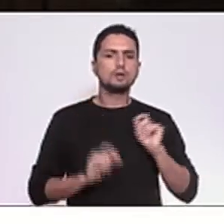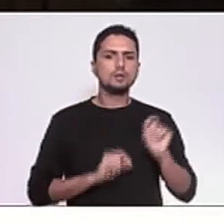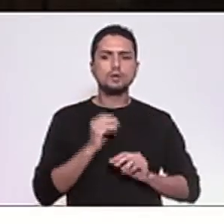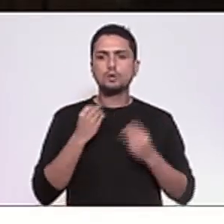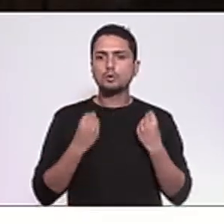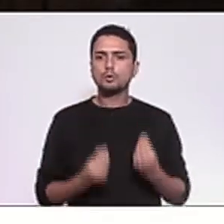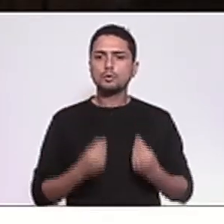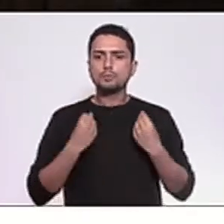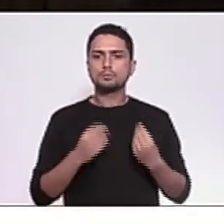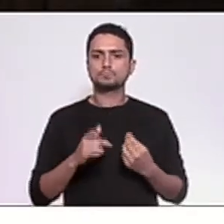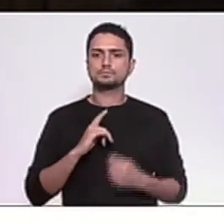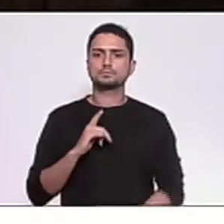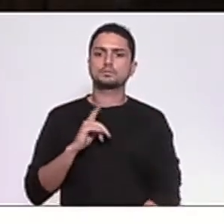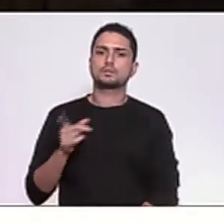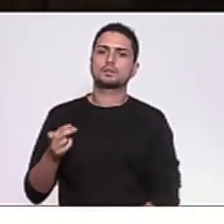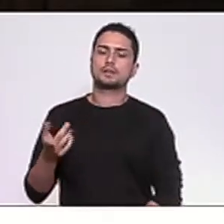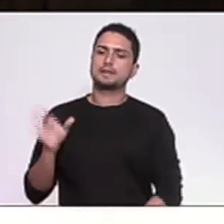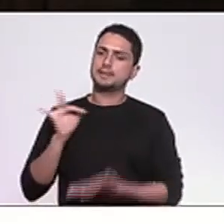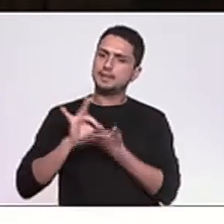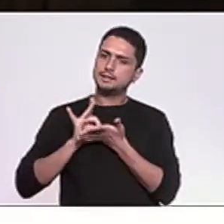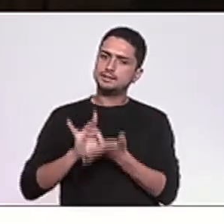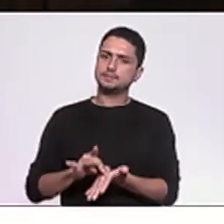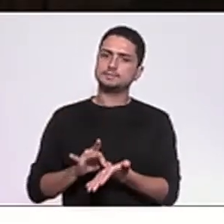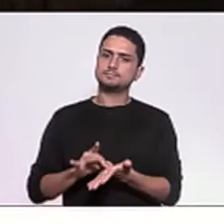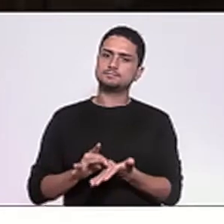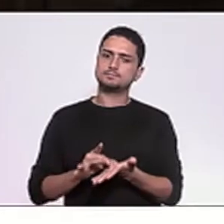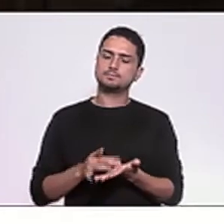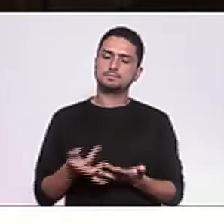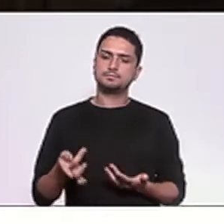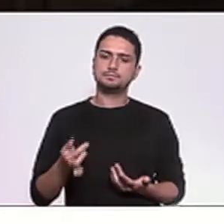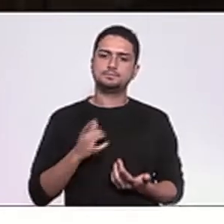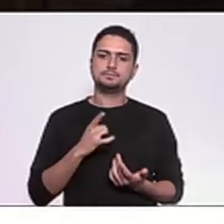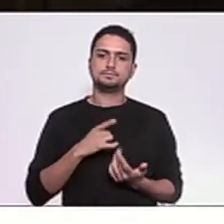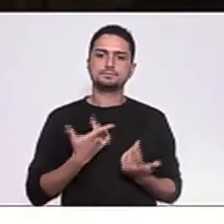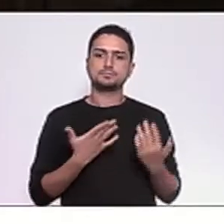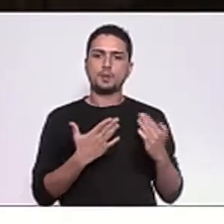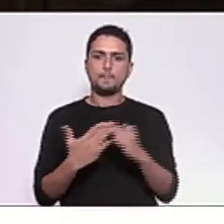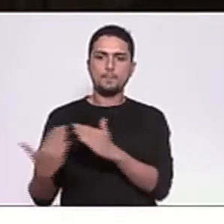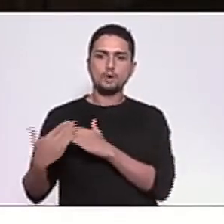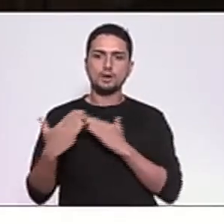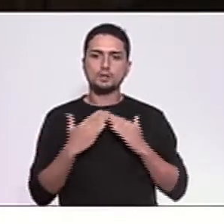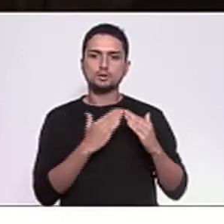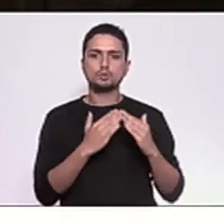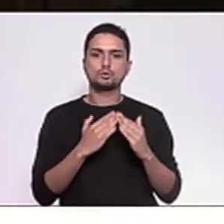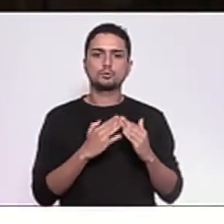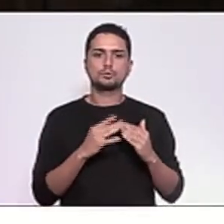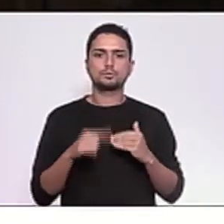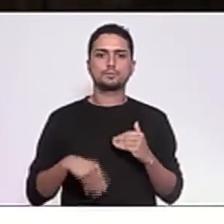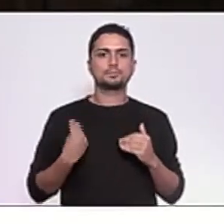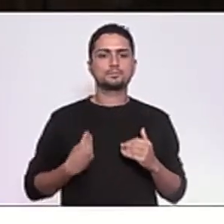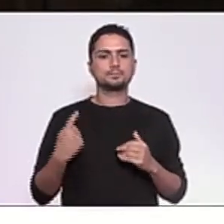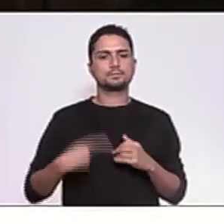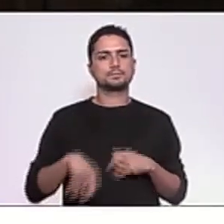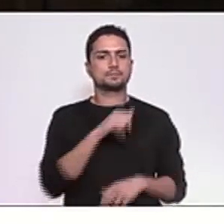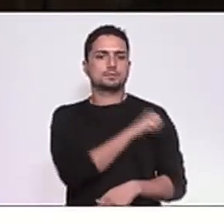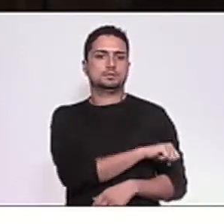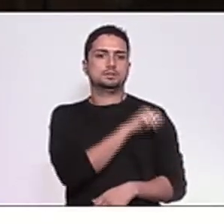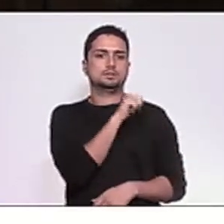reflete na realidade concreta dos moradores e moradoras desse